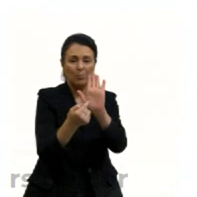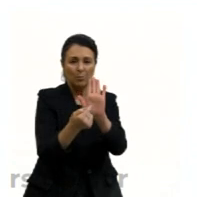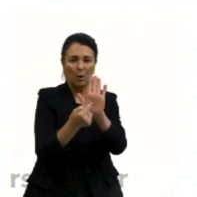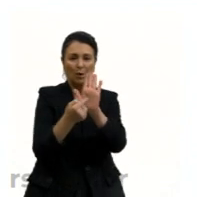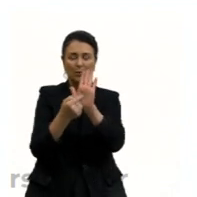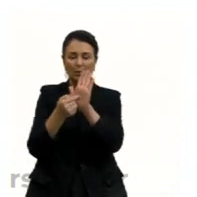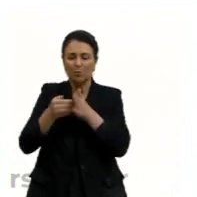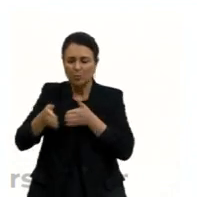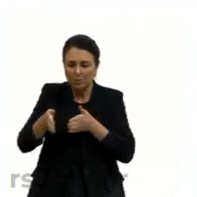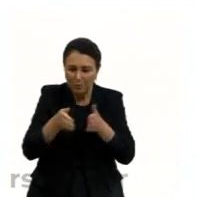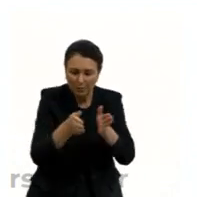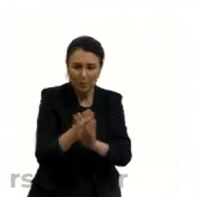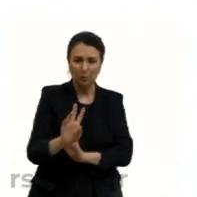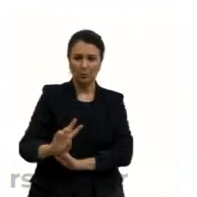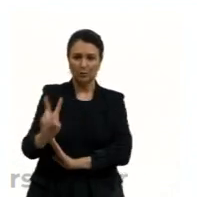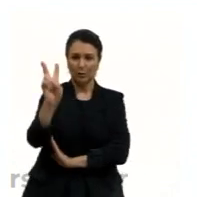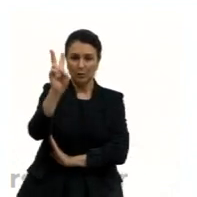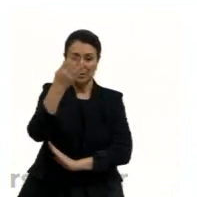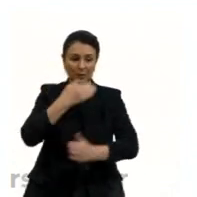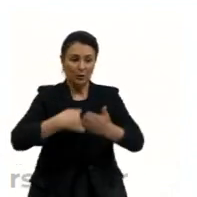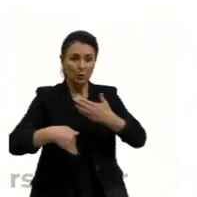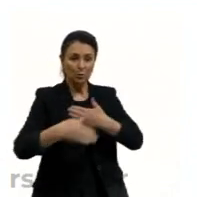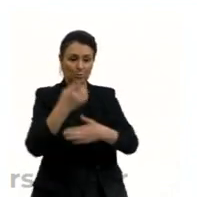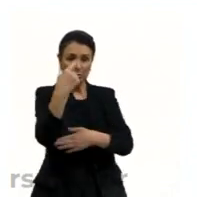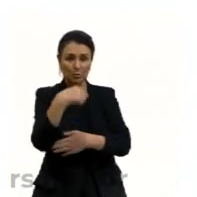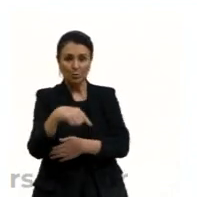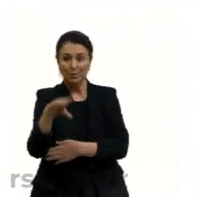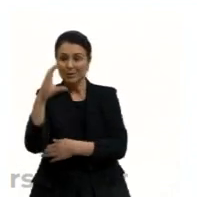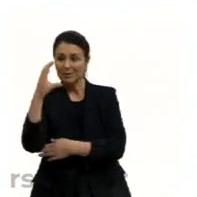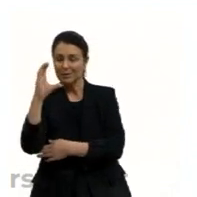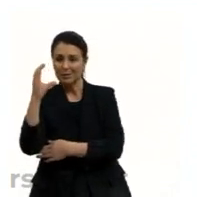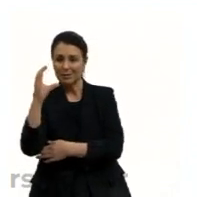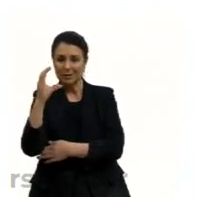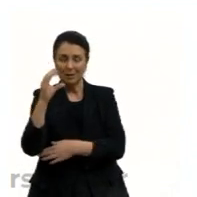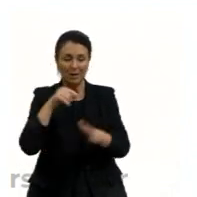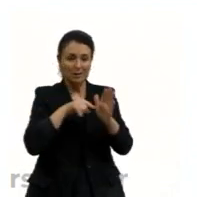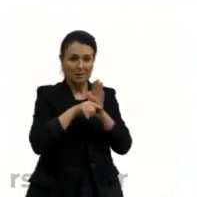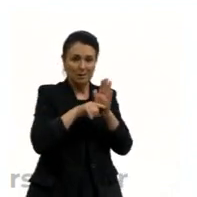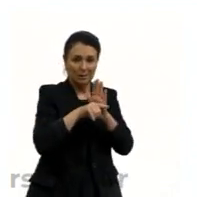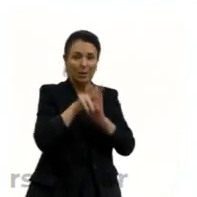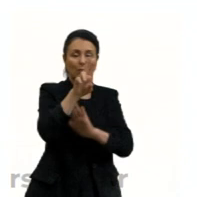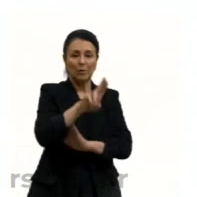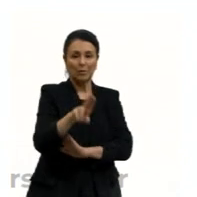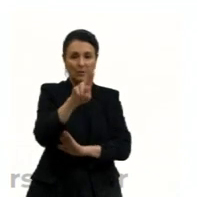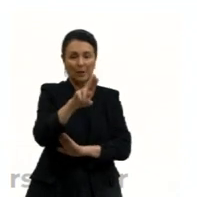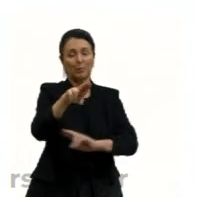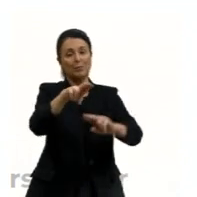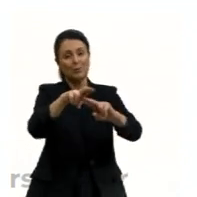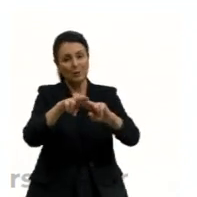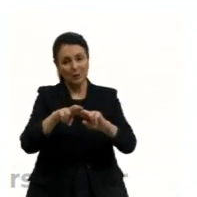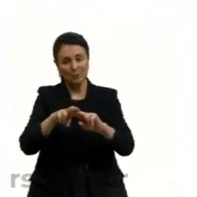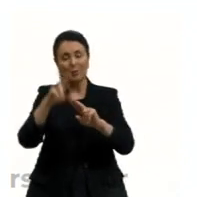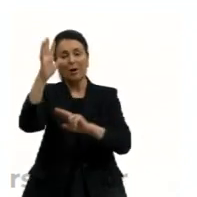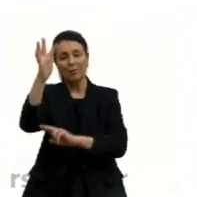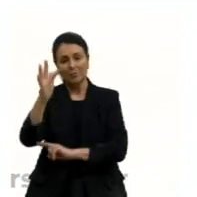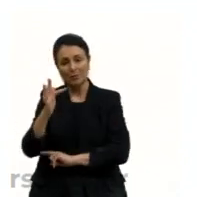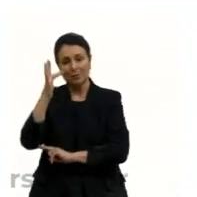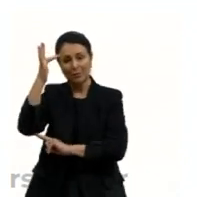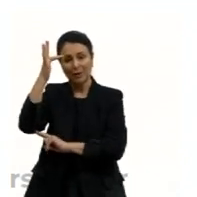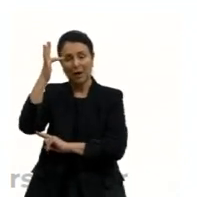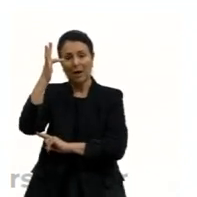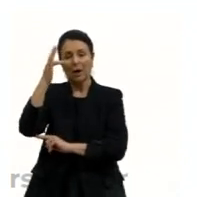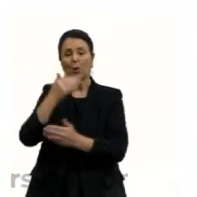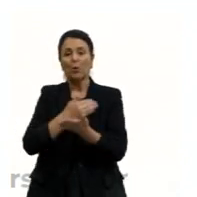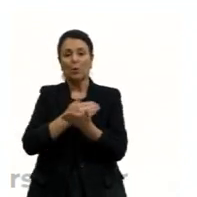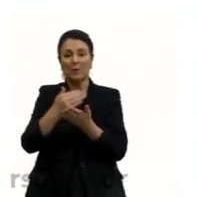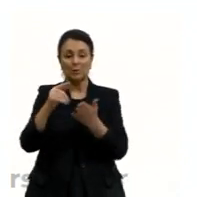valores que a ciências que todas as demais ciências irão se utilizar por isso a e a mãe da filosofia e também porque